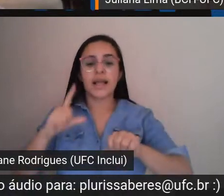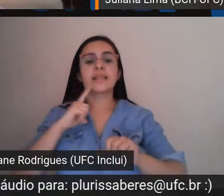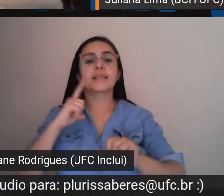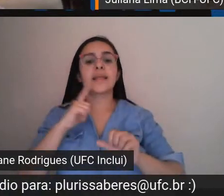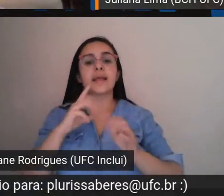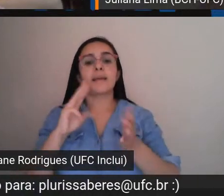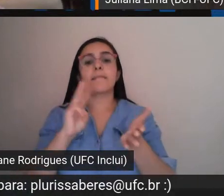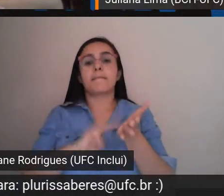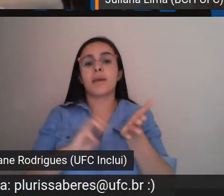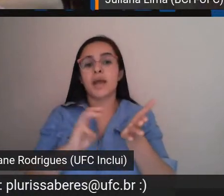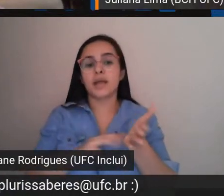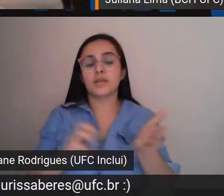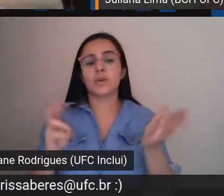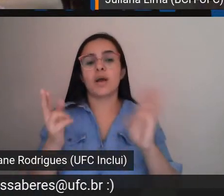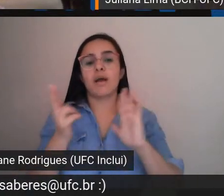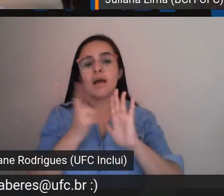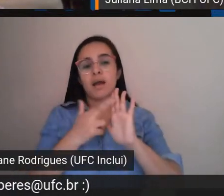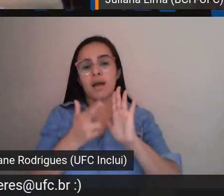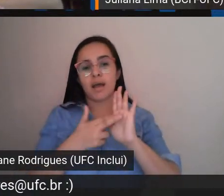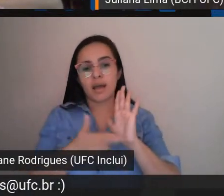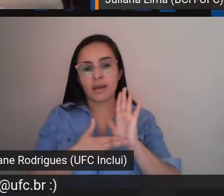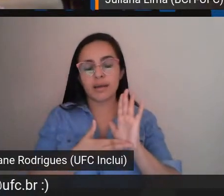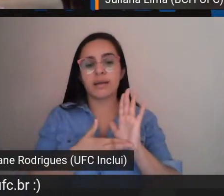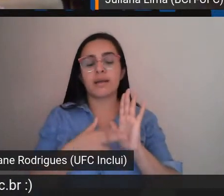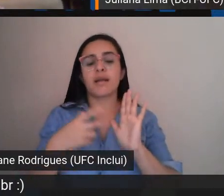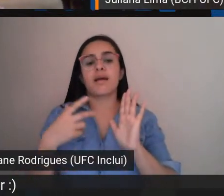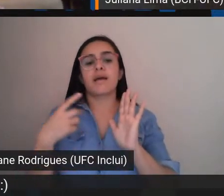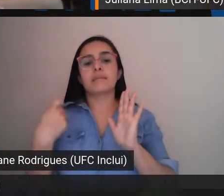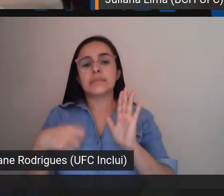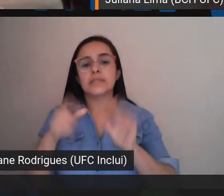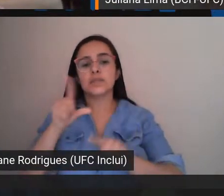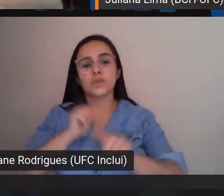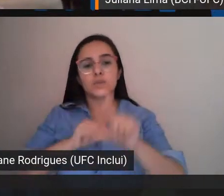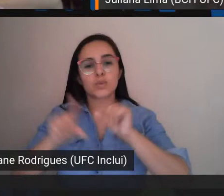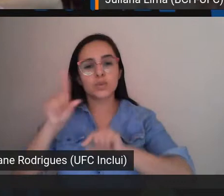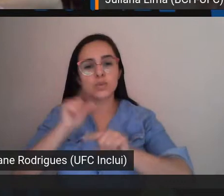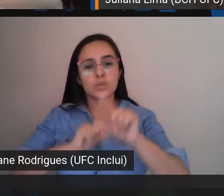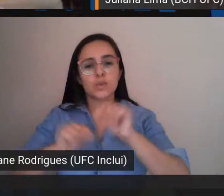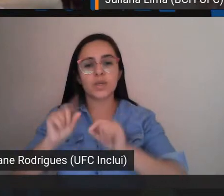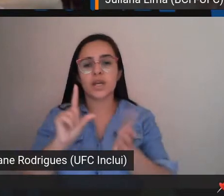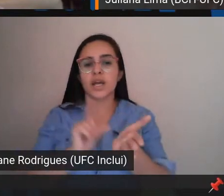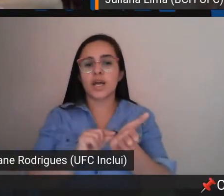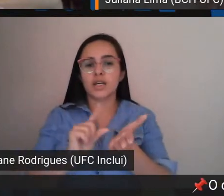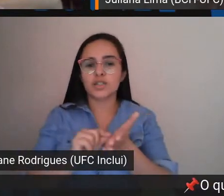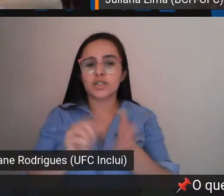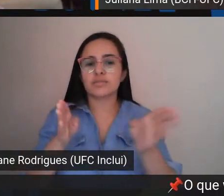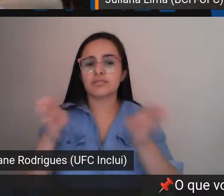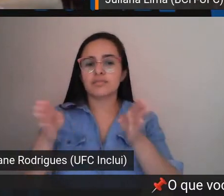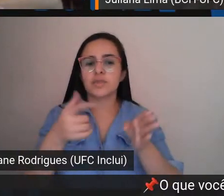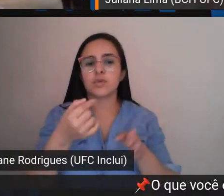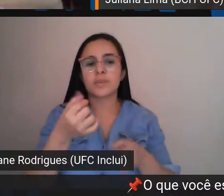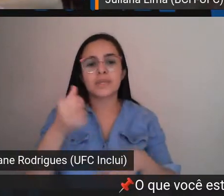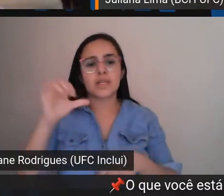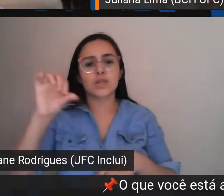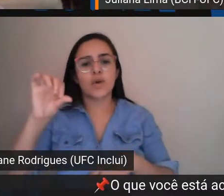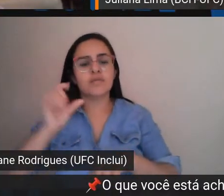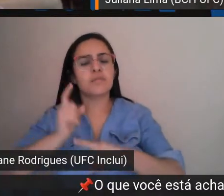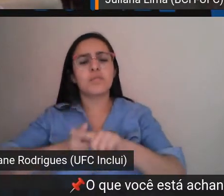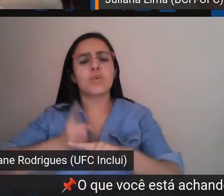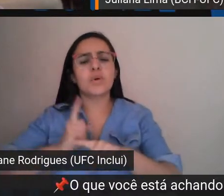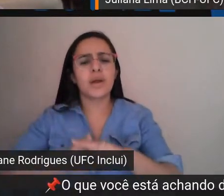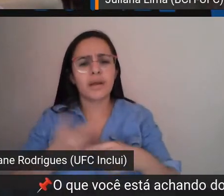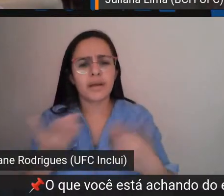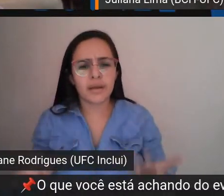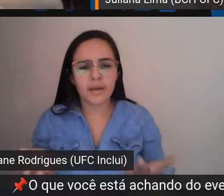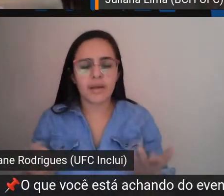critério de inclusão e exclusão. Então, por que que eu estou usando só esses artigos de 2019? Né? E você já disse muito bem o